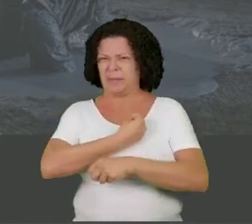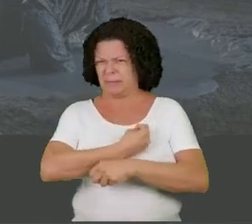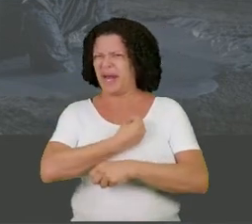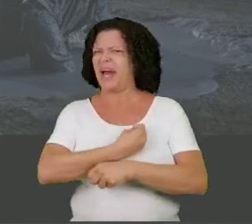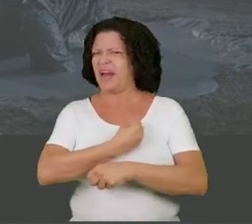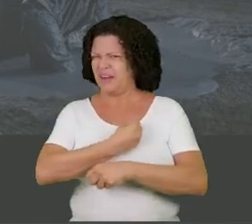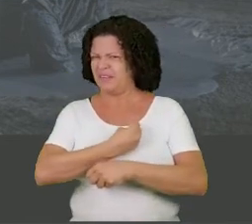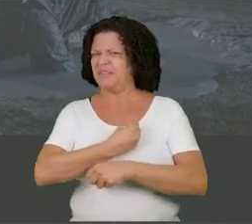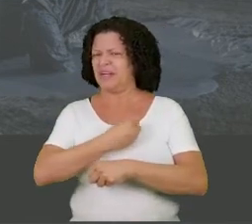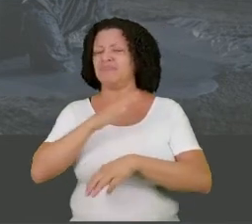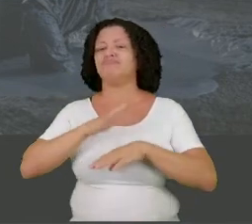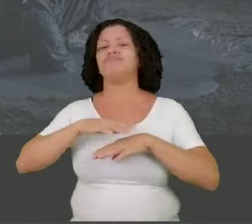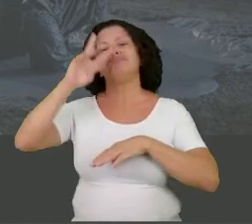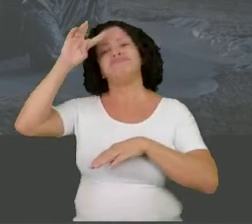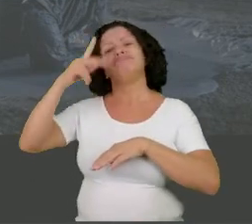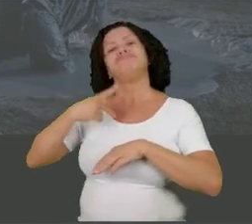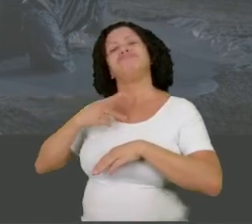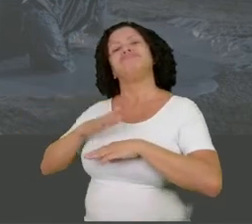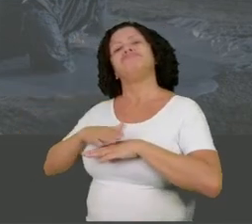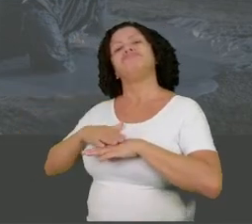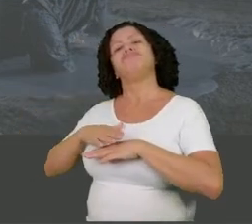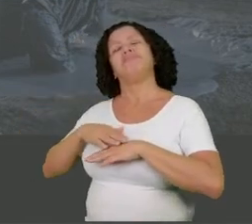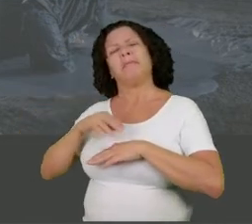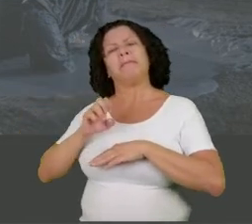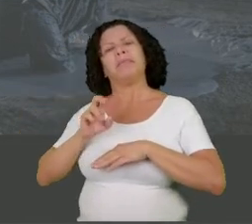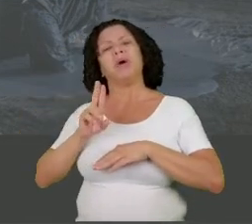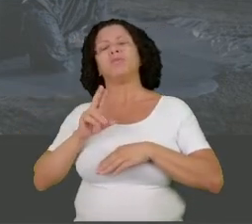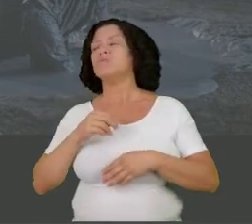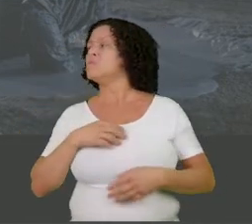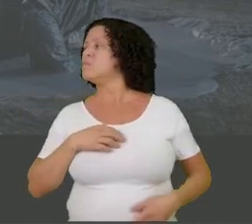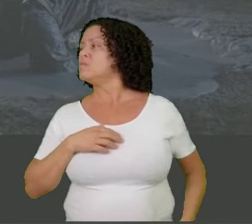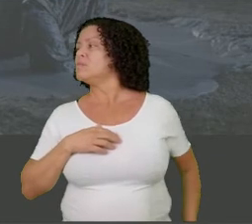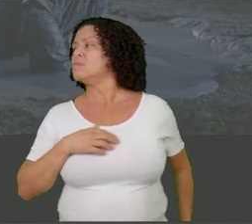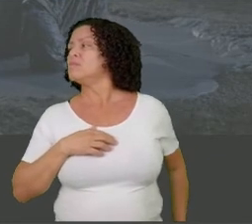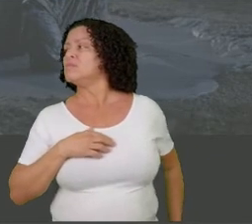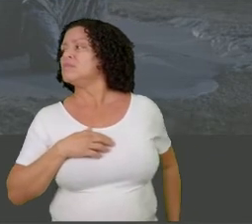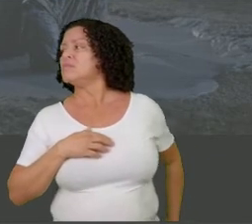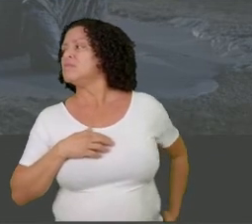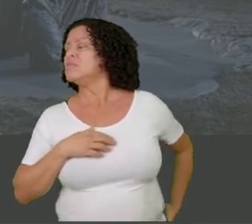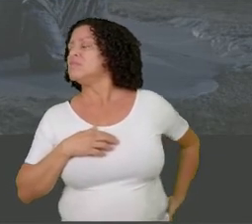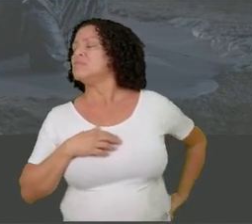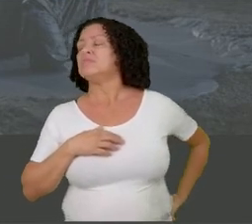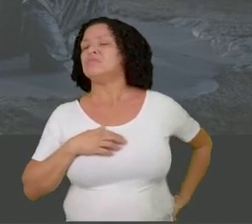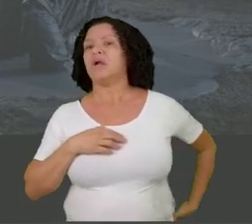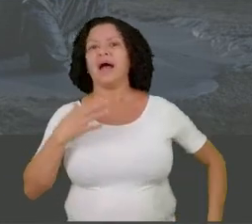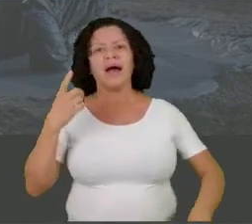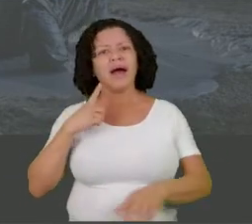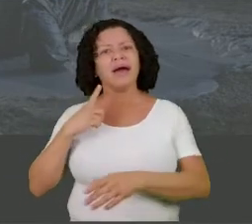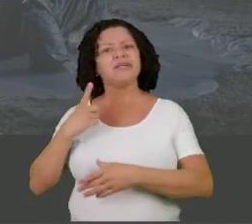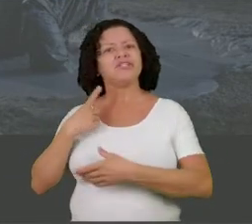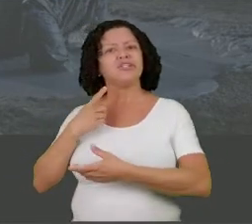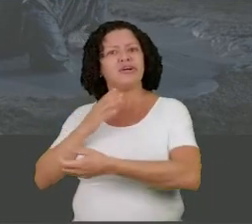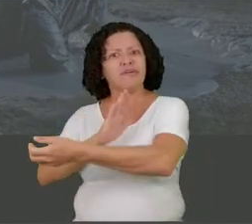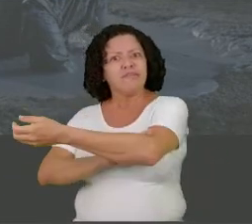brevemente contado de uma vida bastante egoísta, pensando em si, de